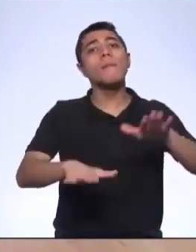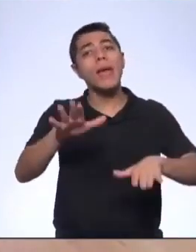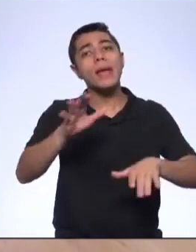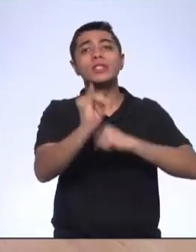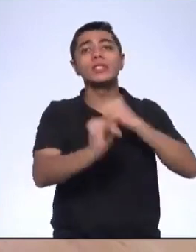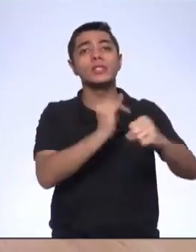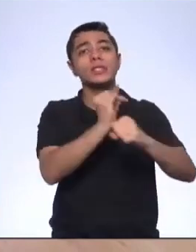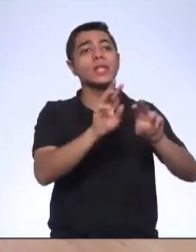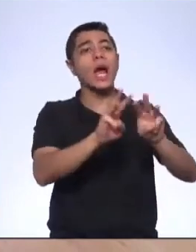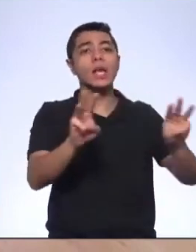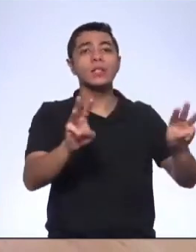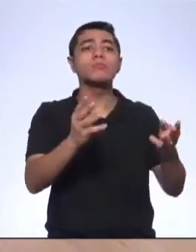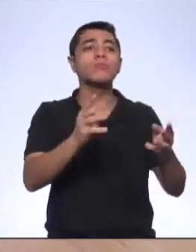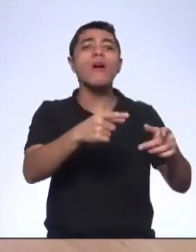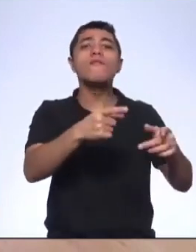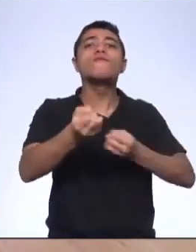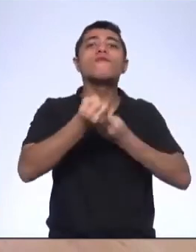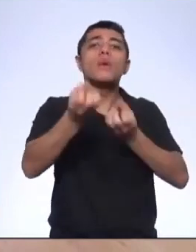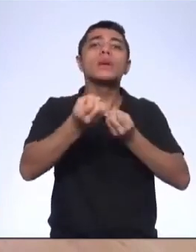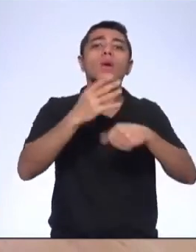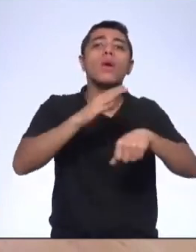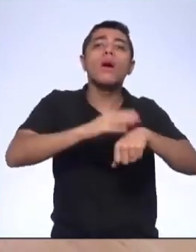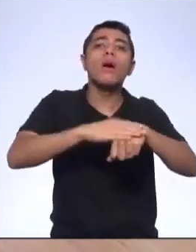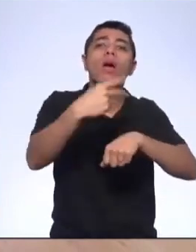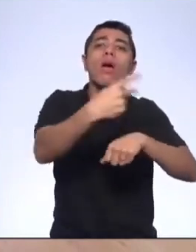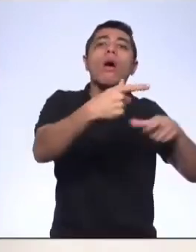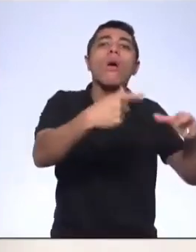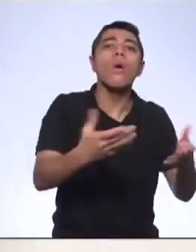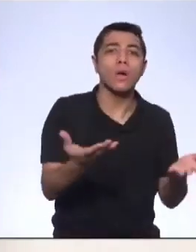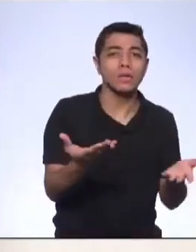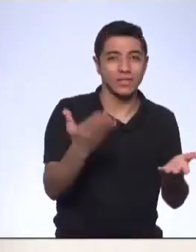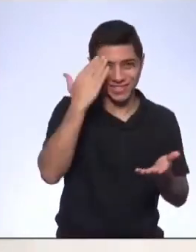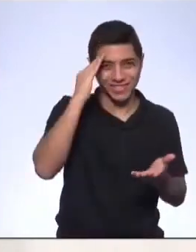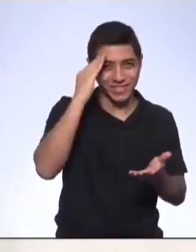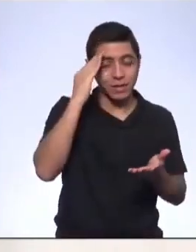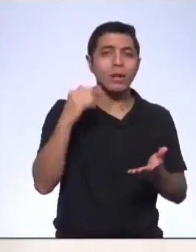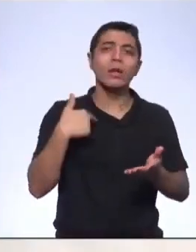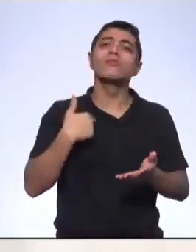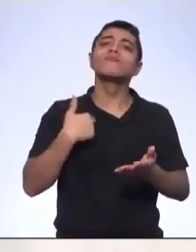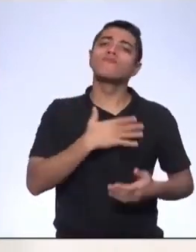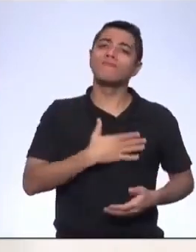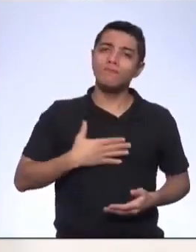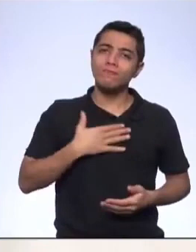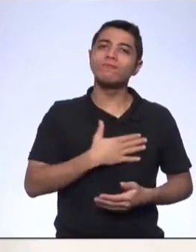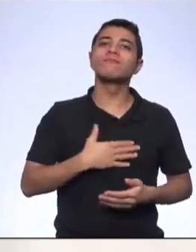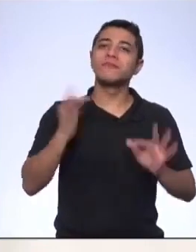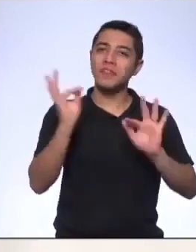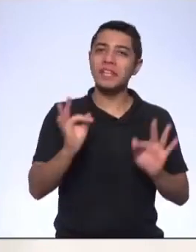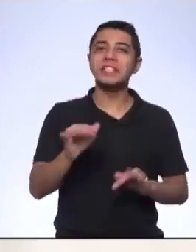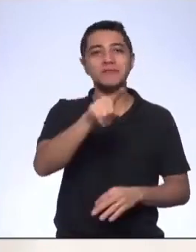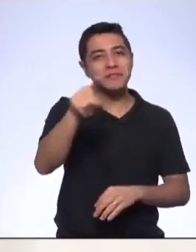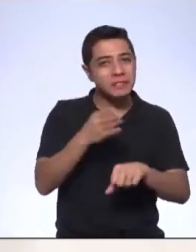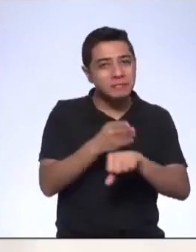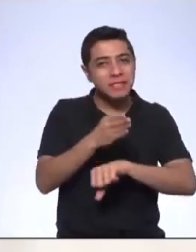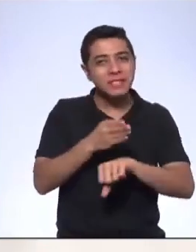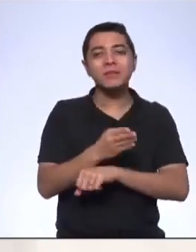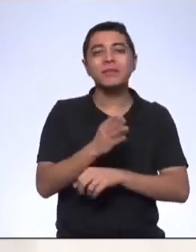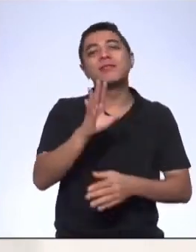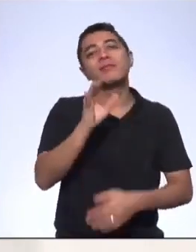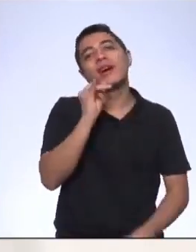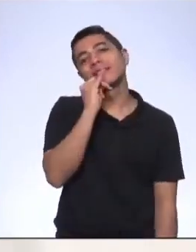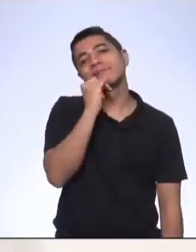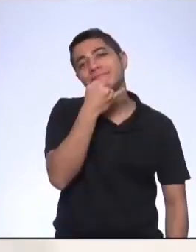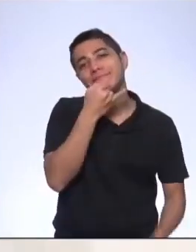bem, Vitória. É isso aí. Gostei de ver. Muito feliz aí com a participação de vocês. Que pena que a aula está acabando, né? A aula está chegando ao